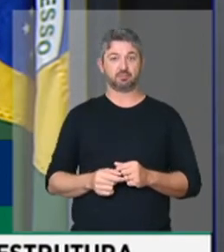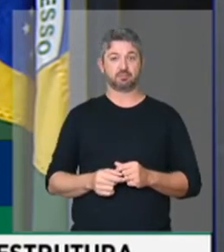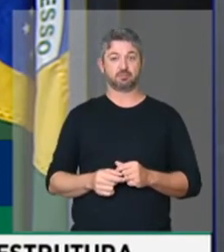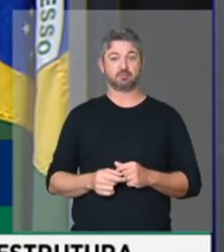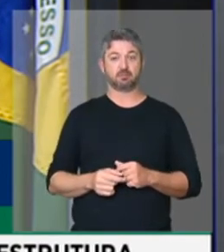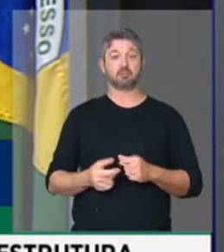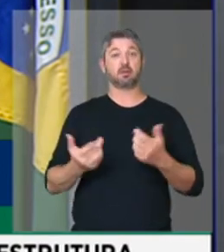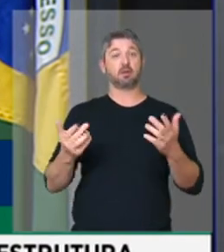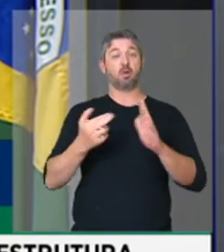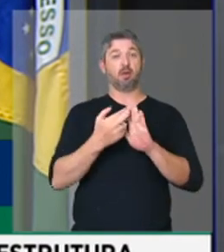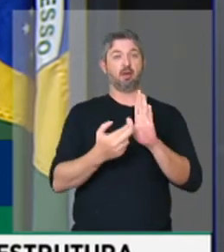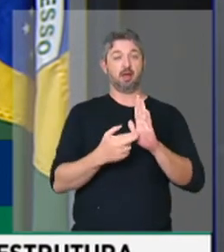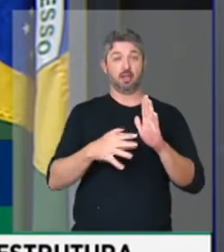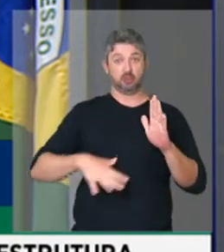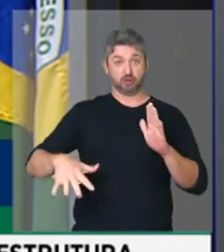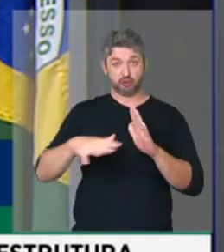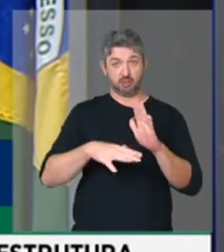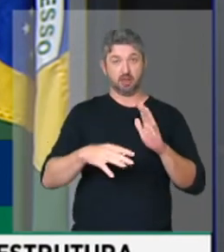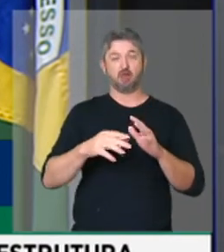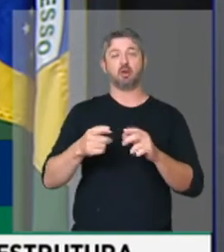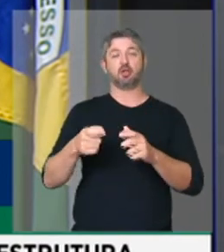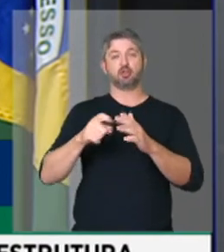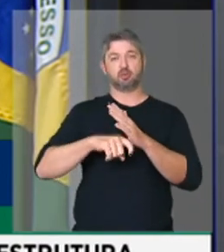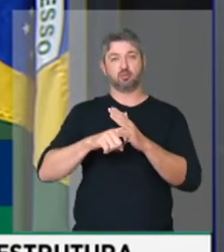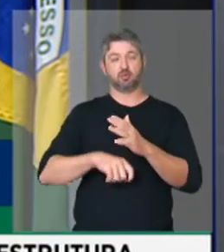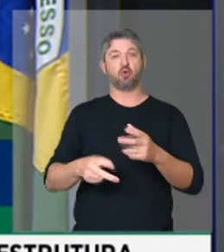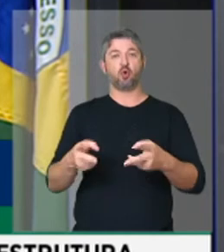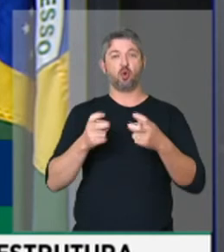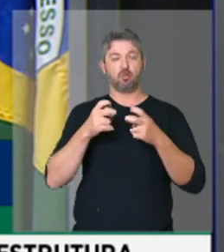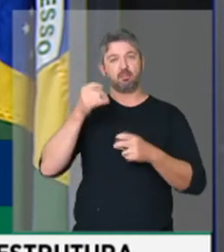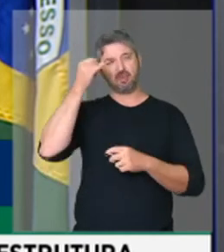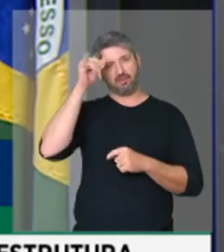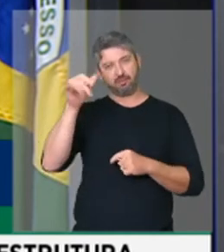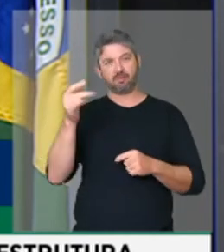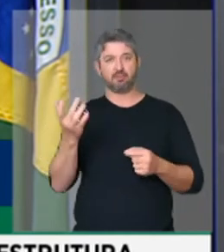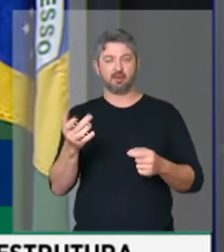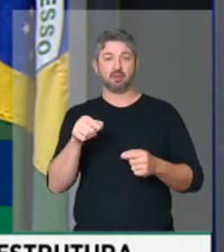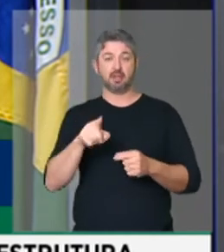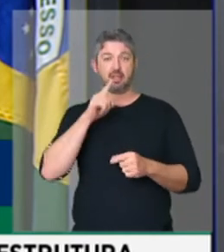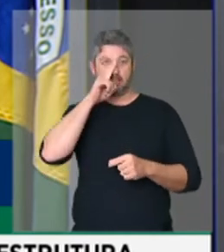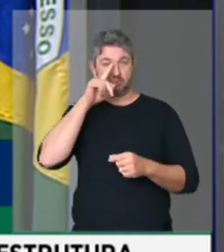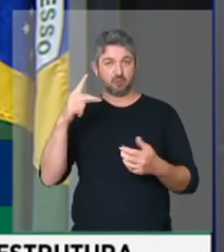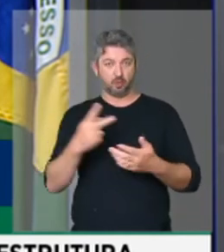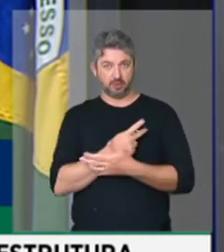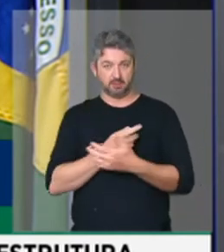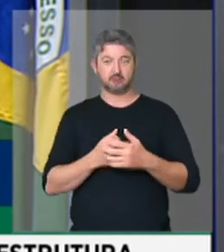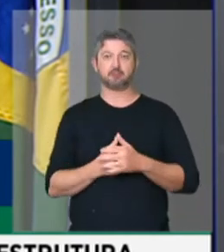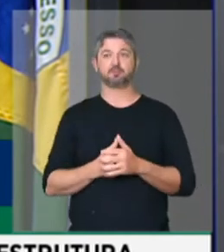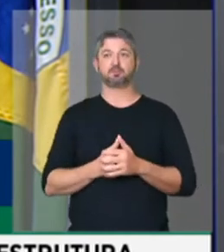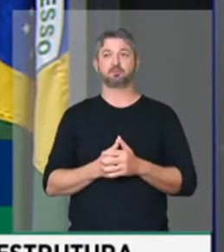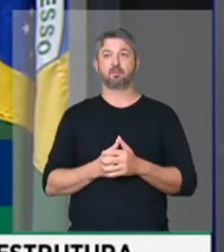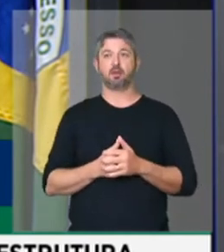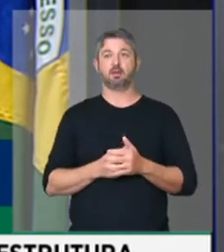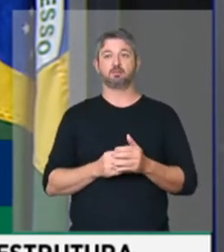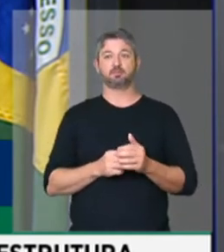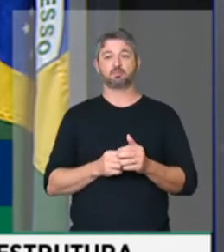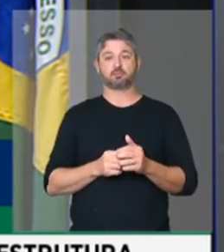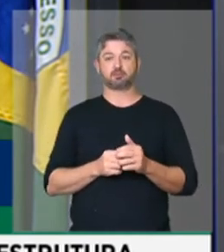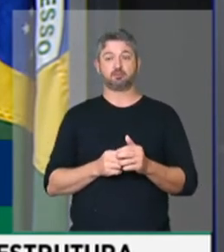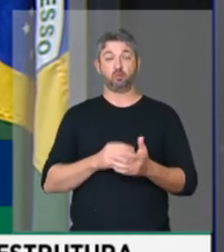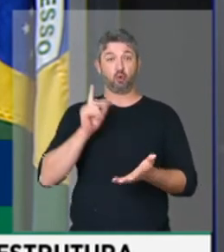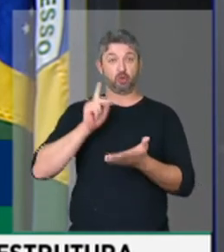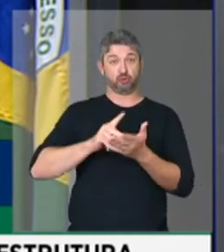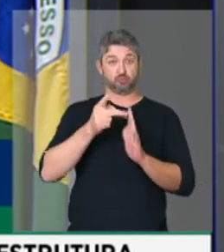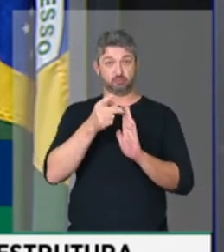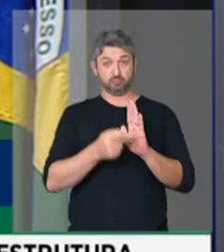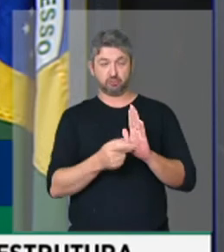critério geral já de tributação para evitar que esse risco acontecesse. No projeto original, havia